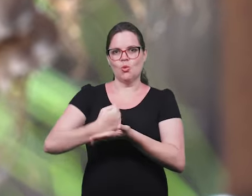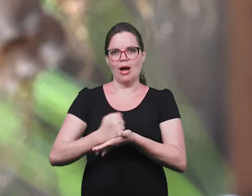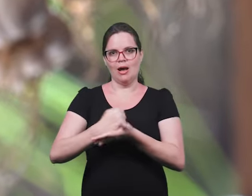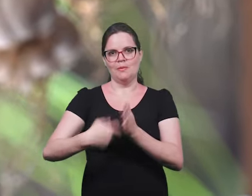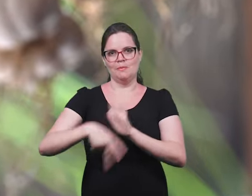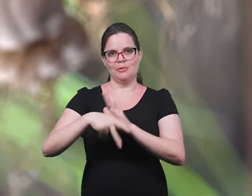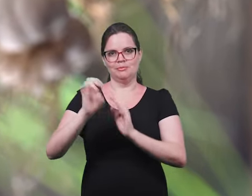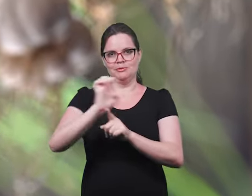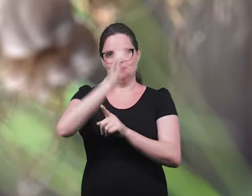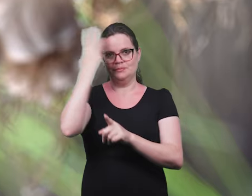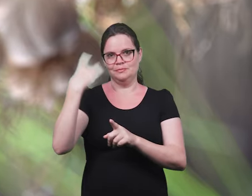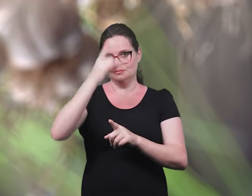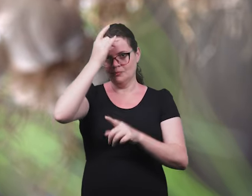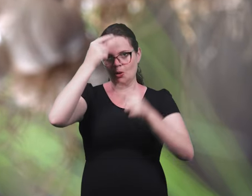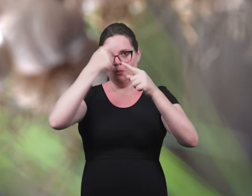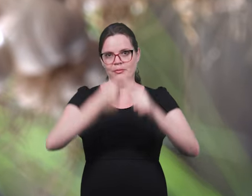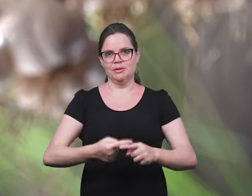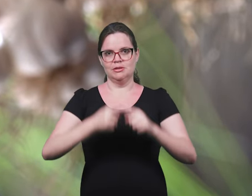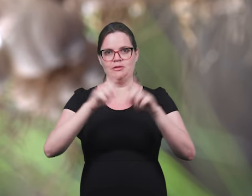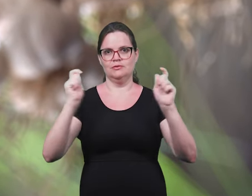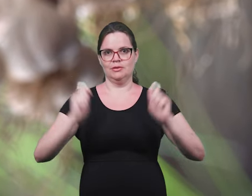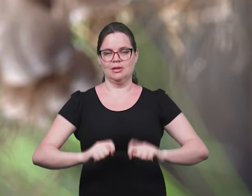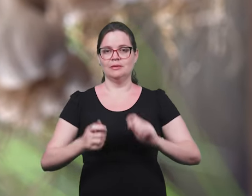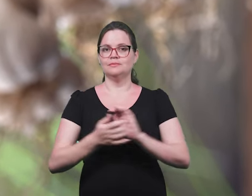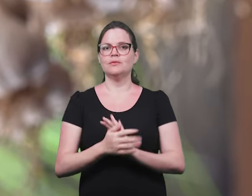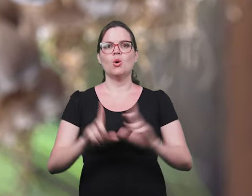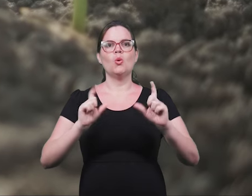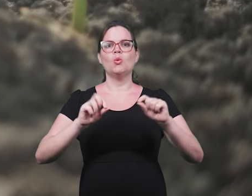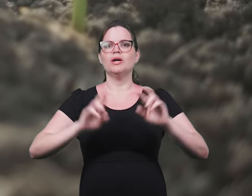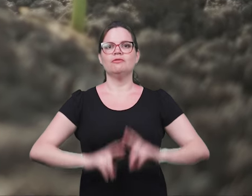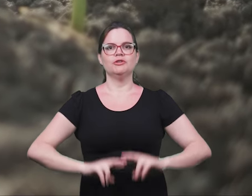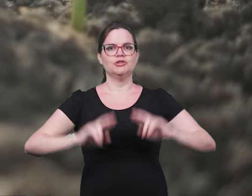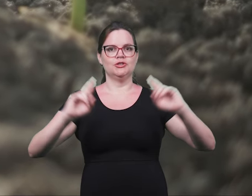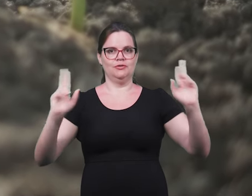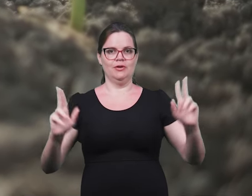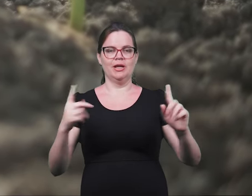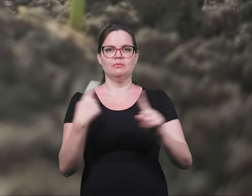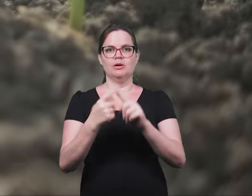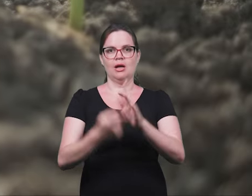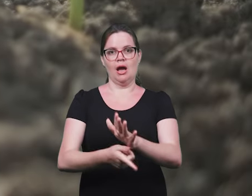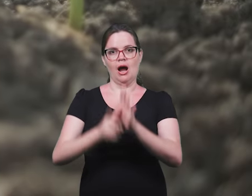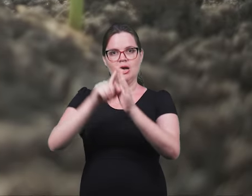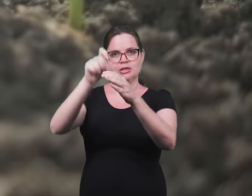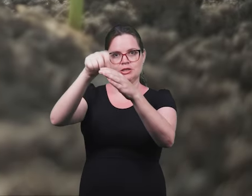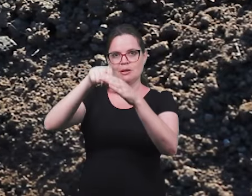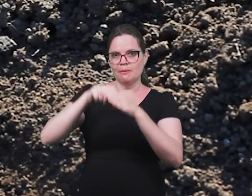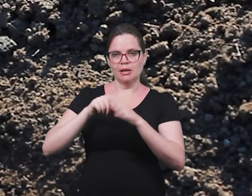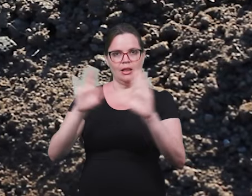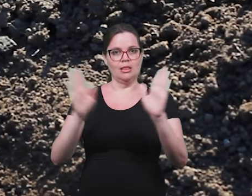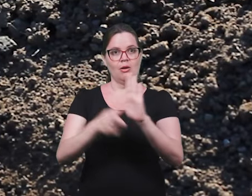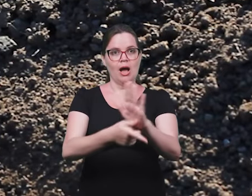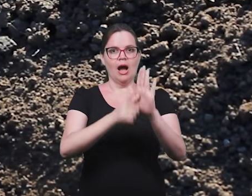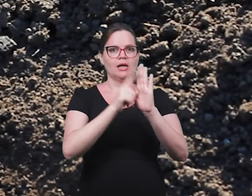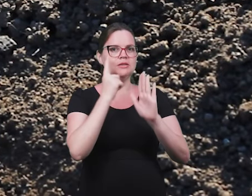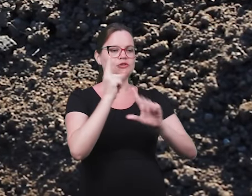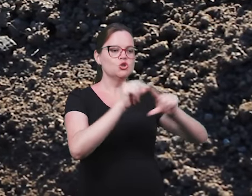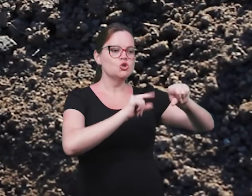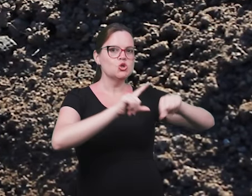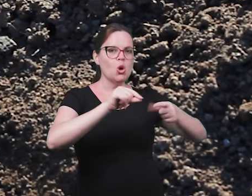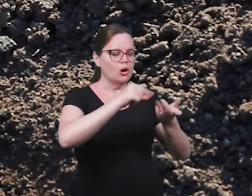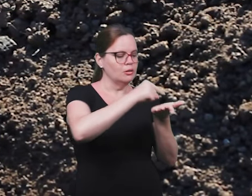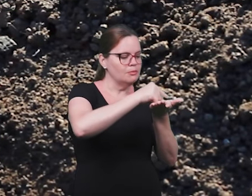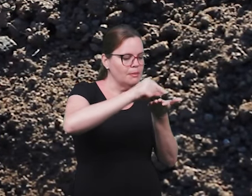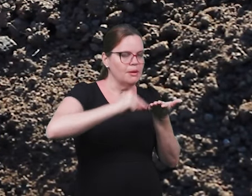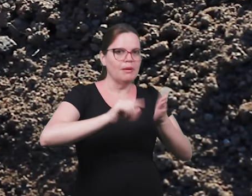capixaba, tornando-o mais competitivo no mercado. A grande mudança acontece antes mesmo do plantio. Sementes selecionadas passam